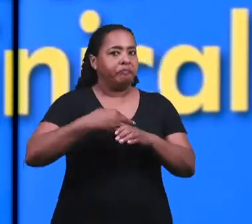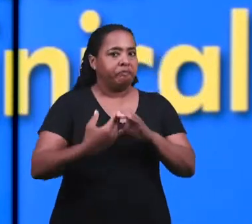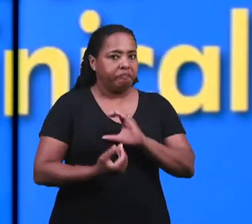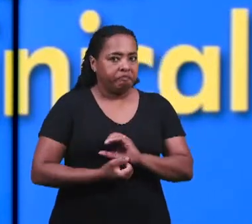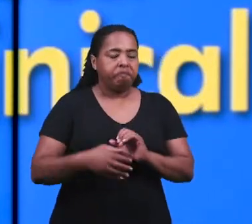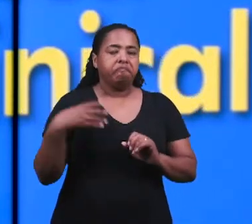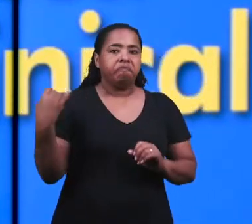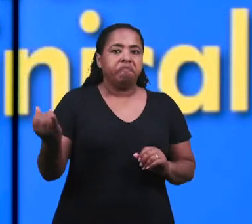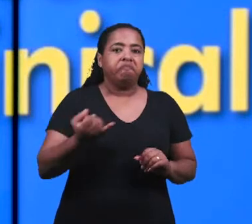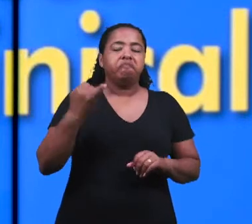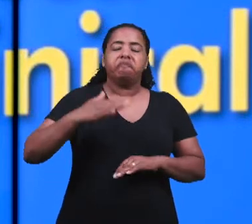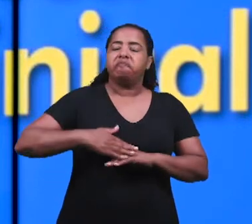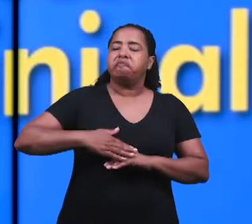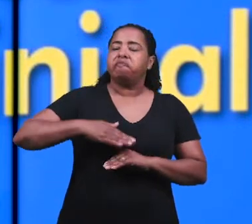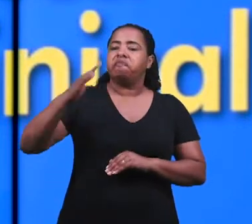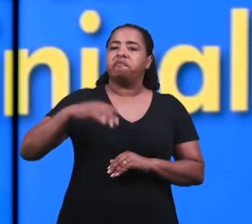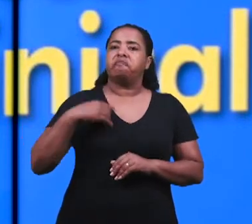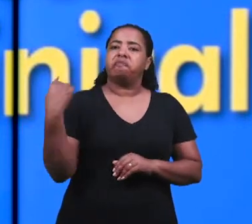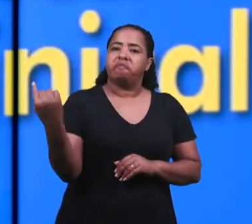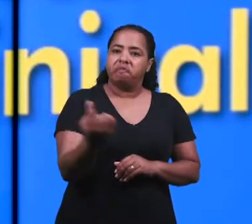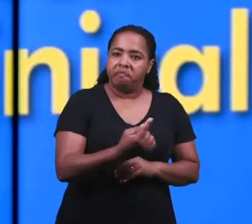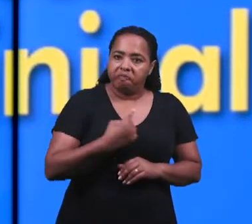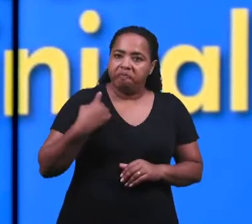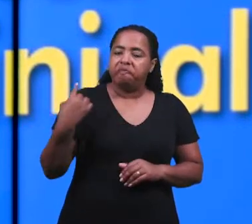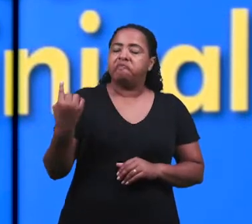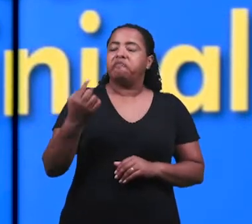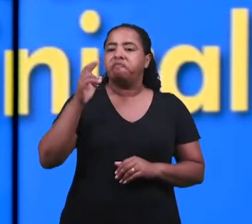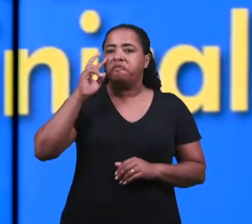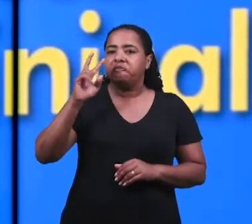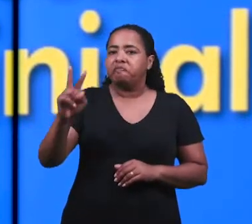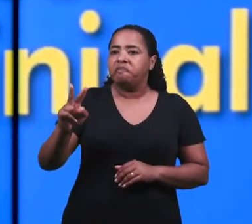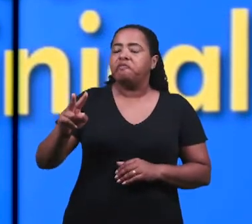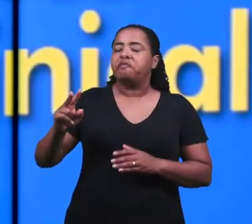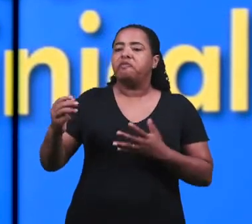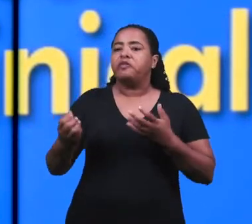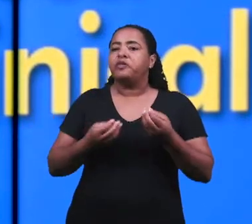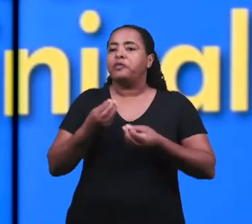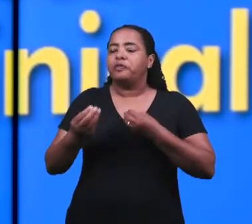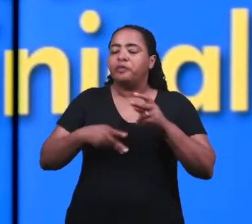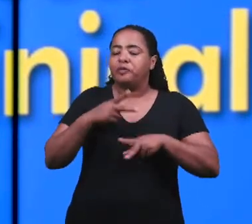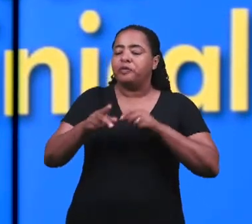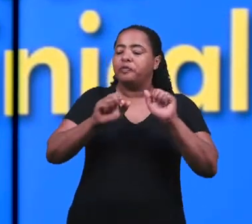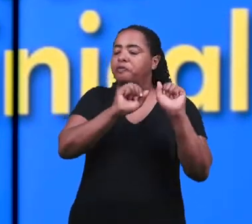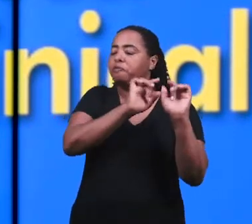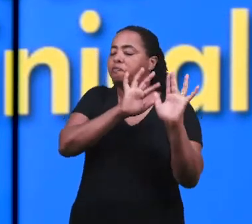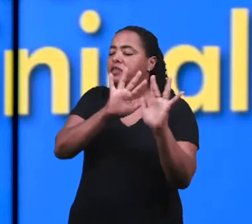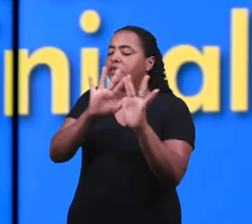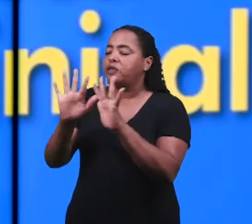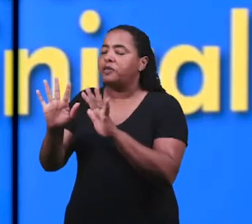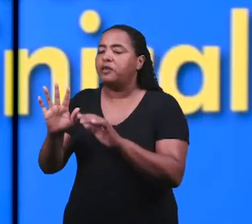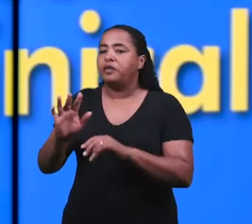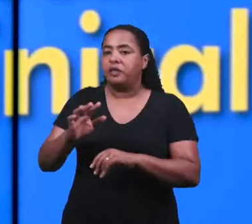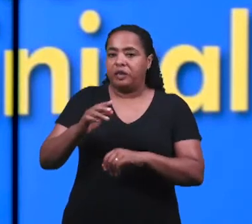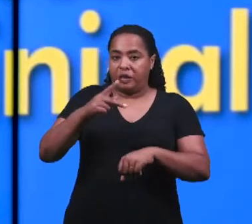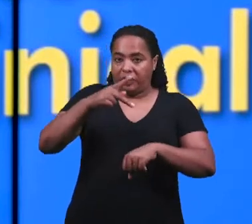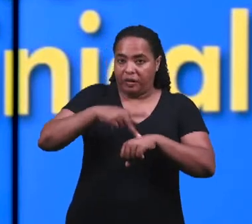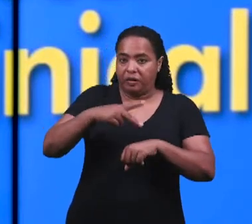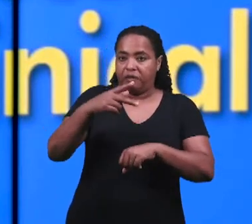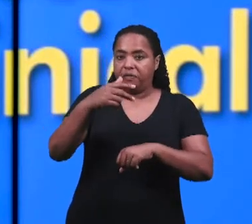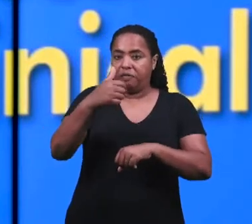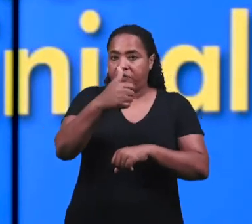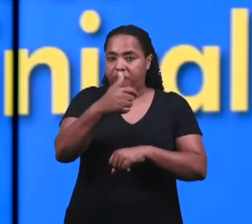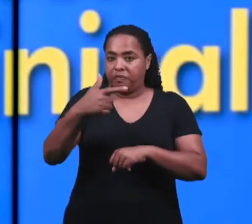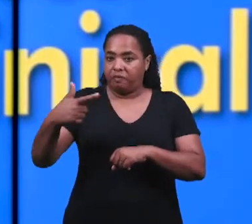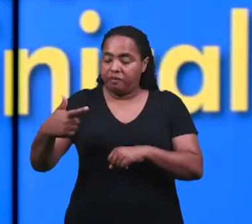mais importantes na nossa escola bíblica hoje, que nós vamos ver a questão de travessia ali do rio, as 12